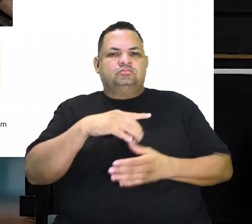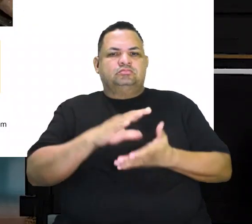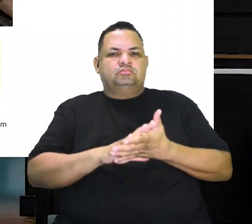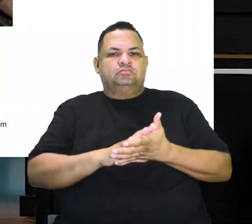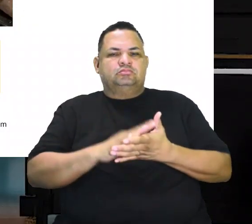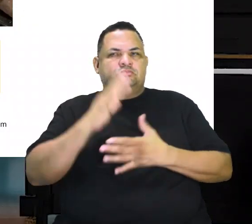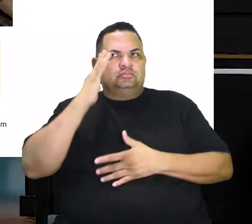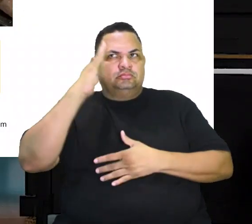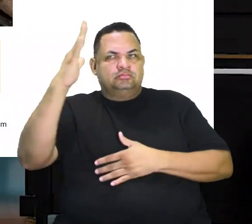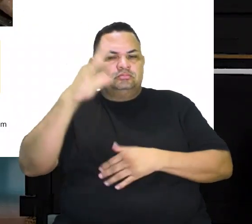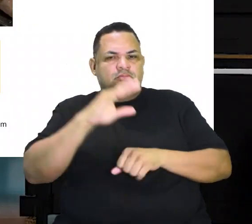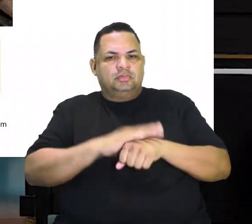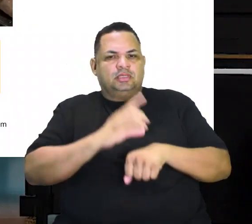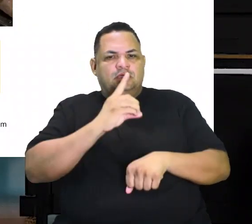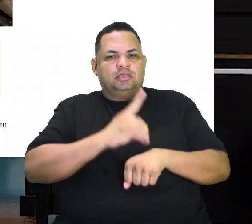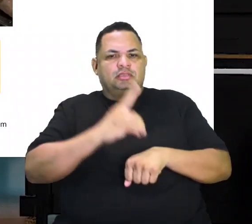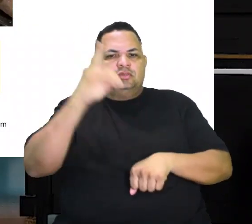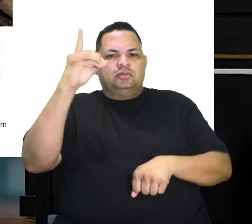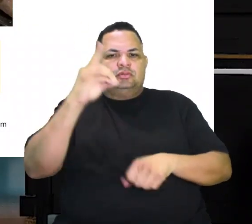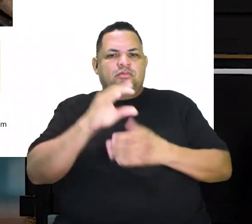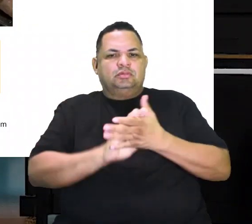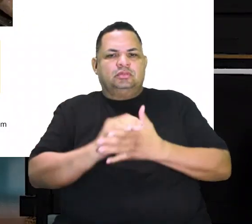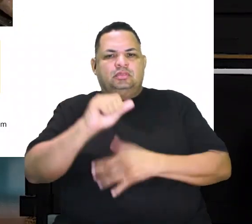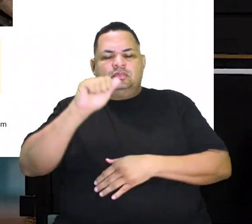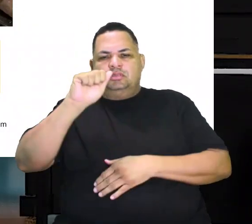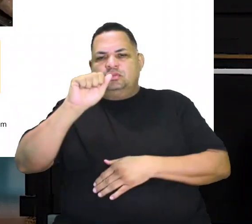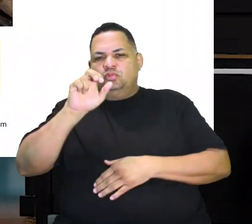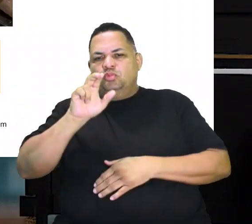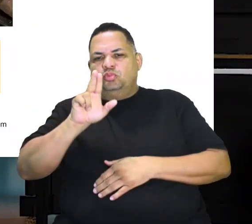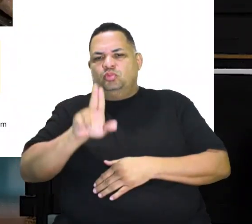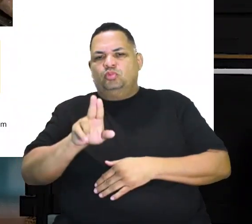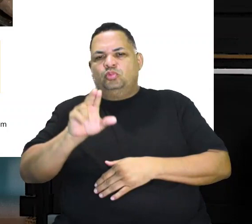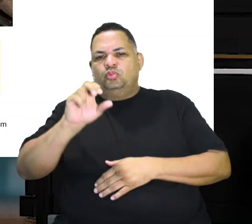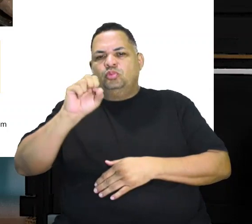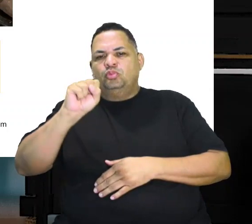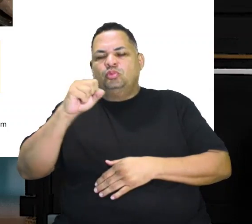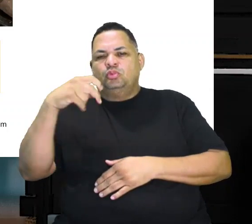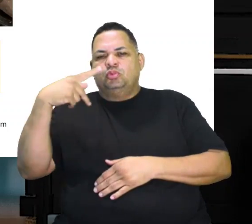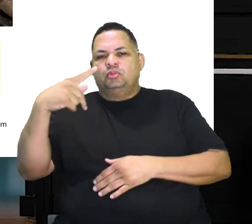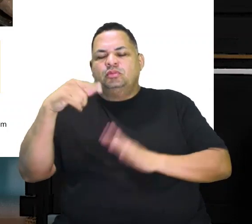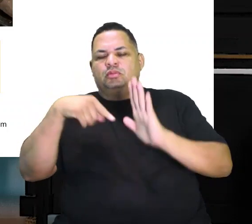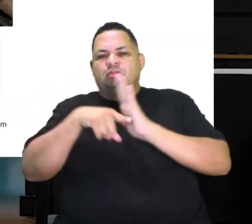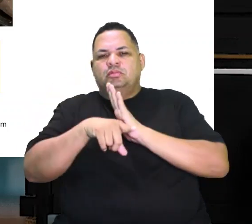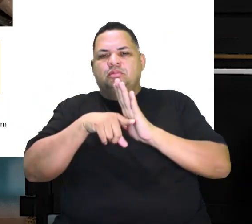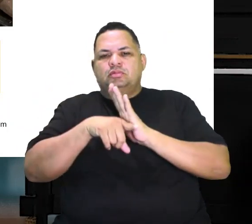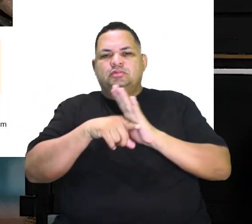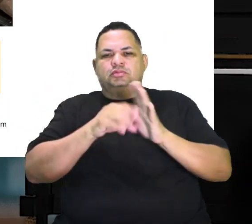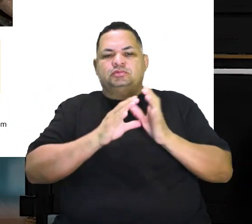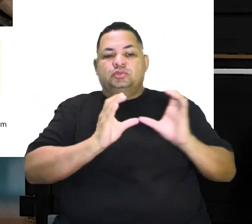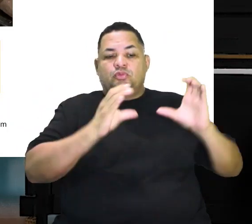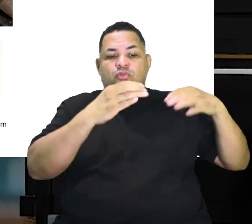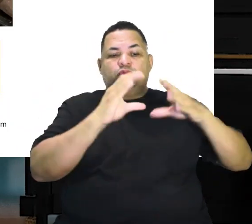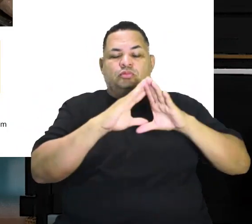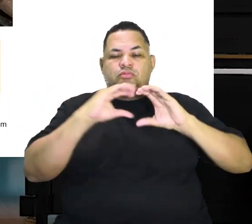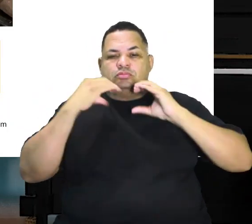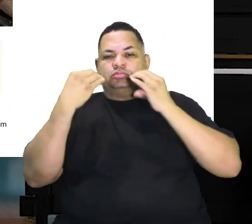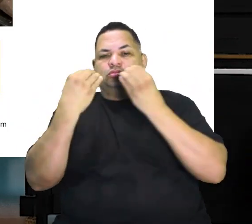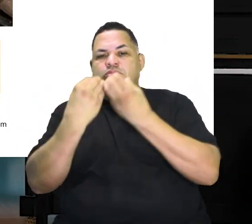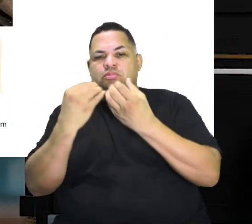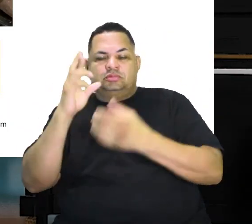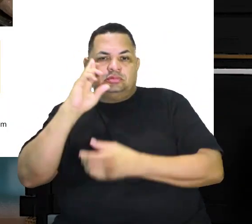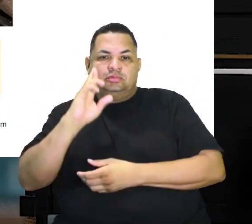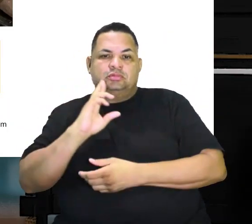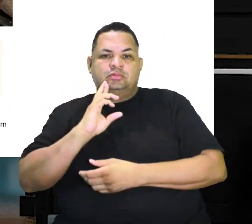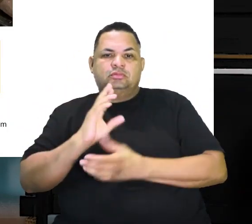de não lembro se é uma professora ou um professor da USP, que pesquisou um pouco sobre algumas etnias indígenas de